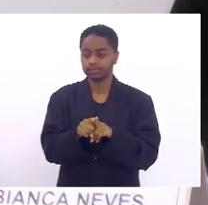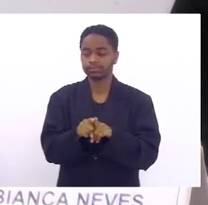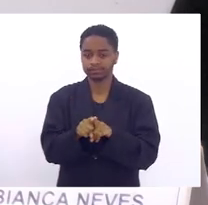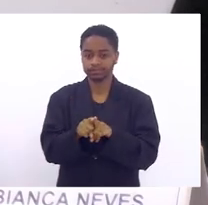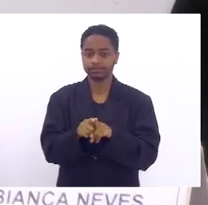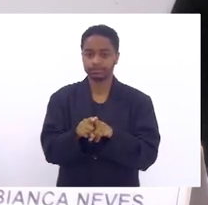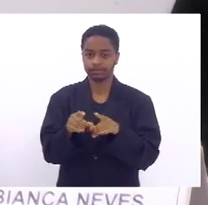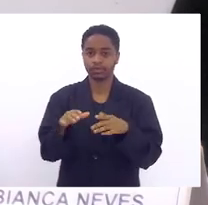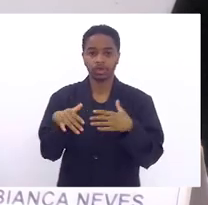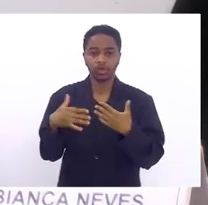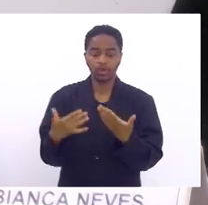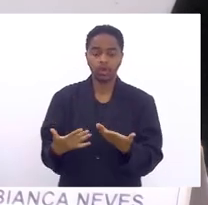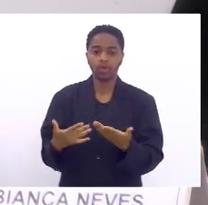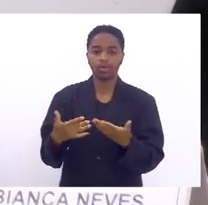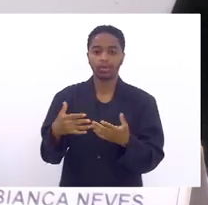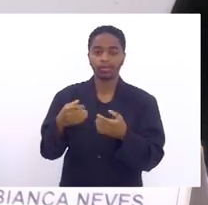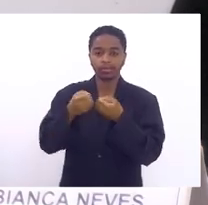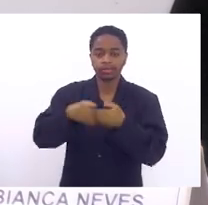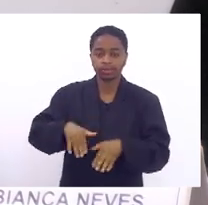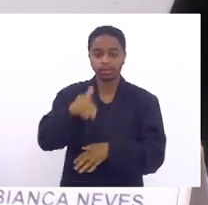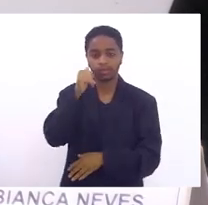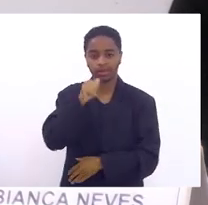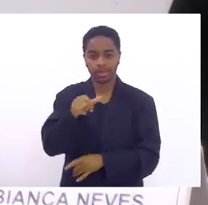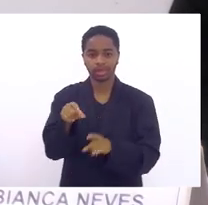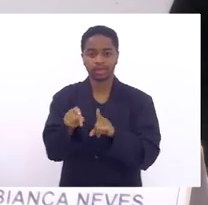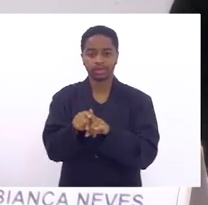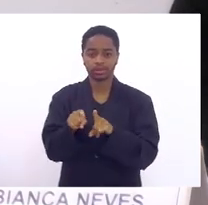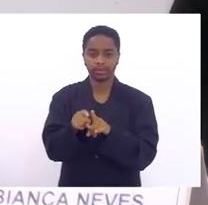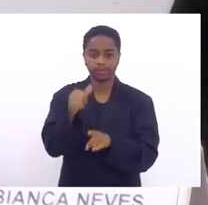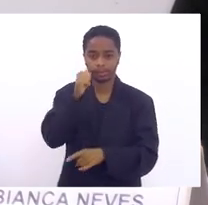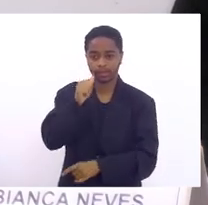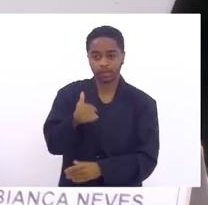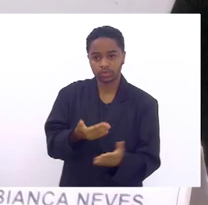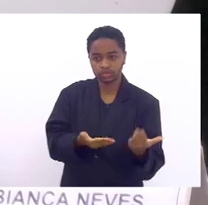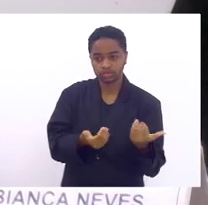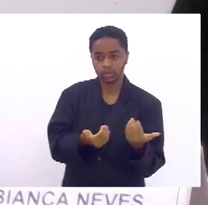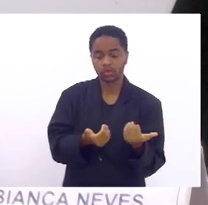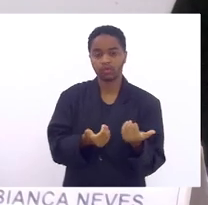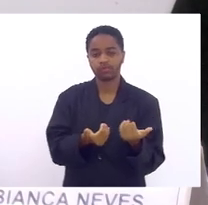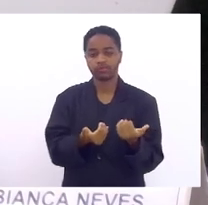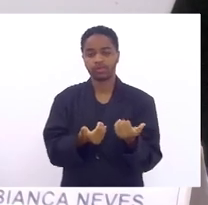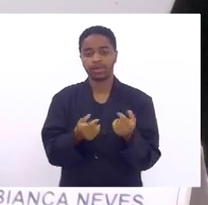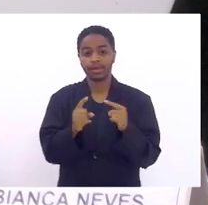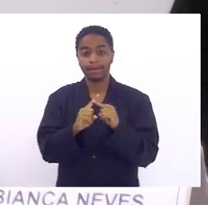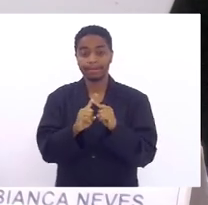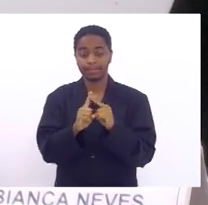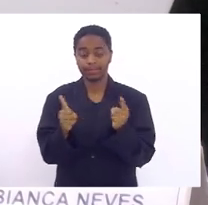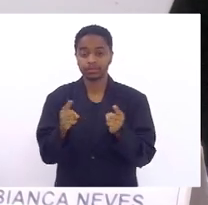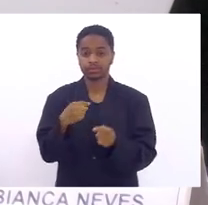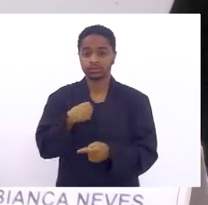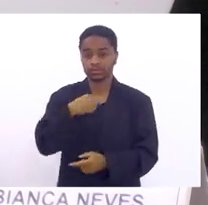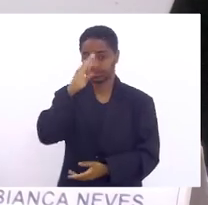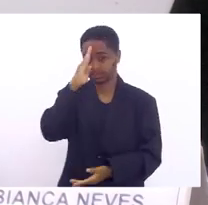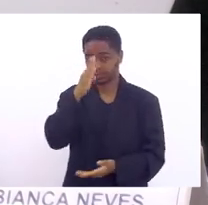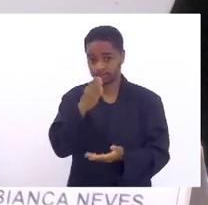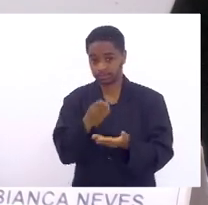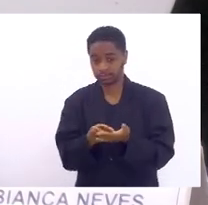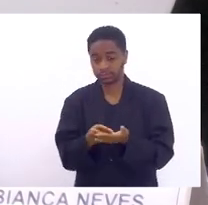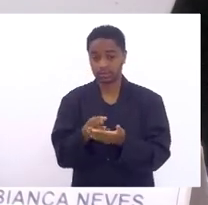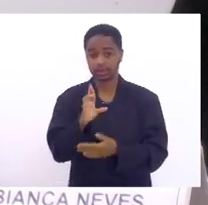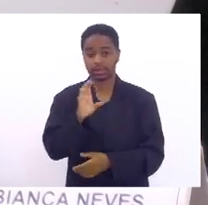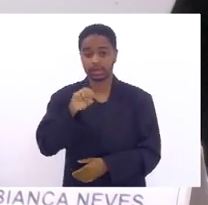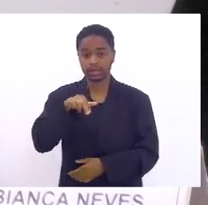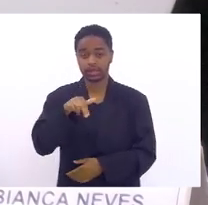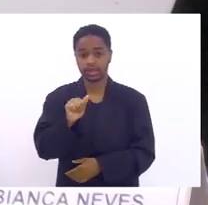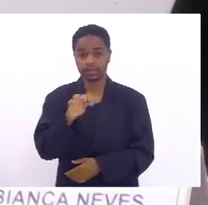os corpos das mulheres e das meninas nas suas nuances de diferença mas eu acho que a Renata também